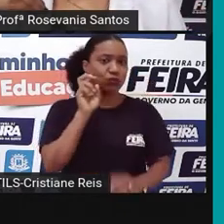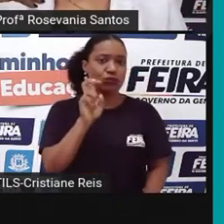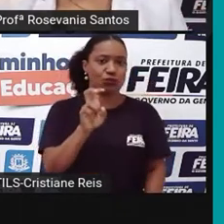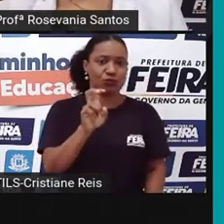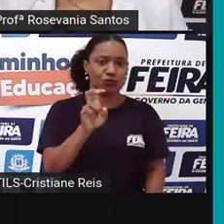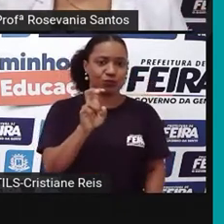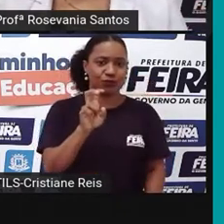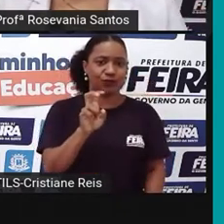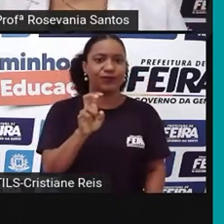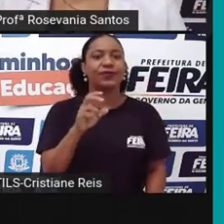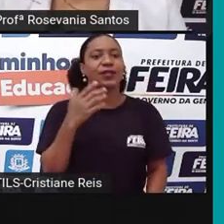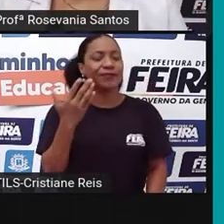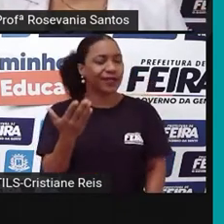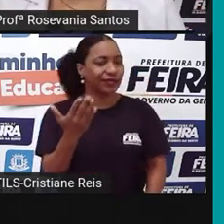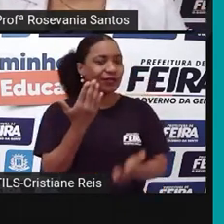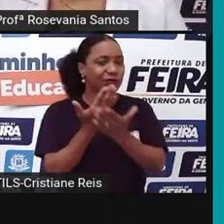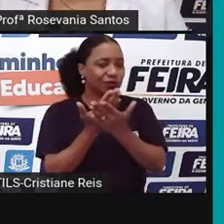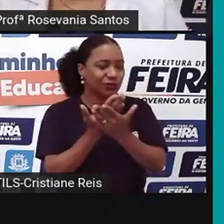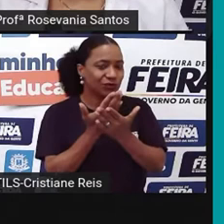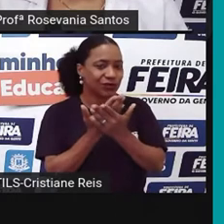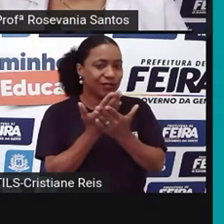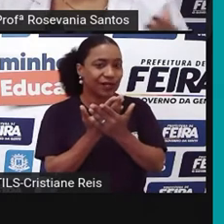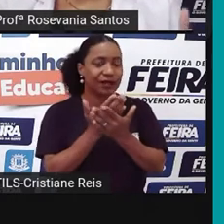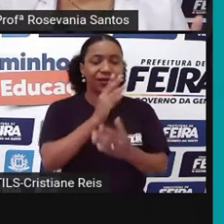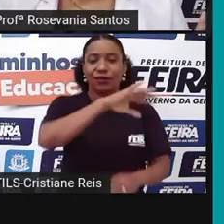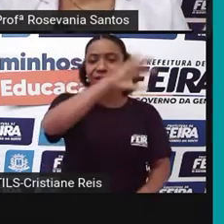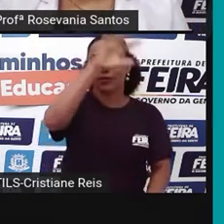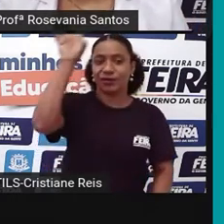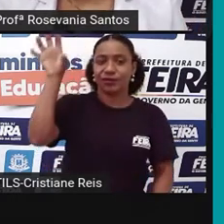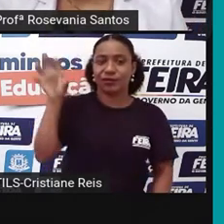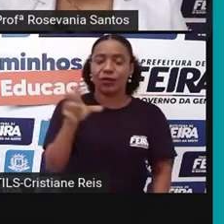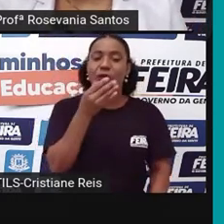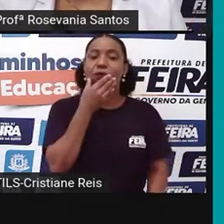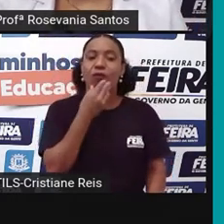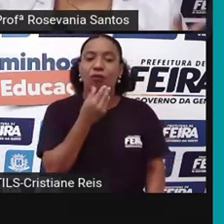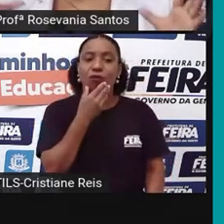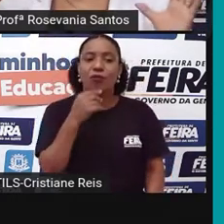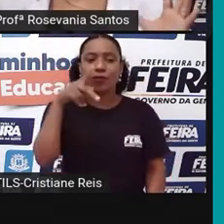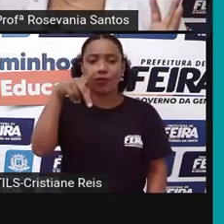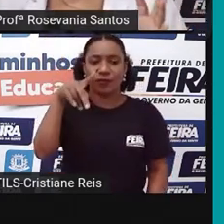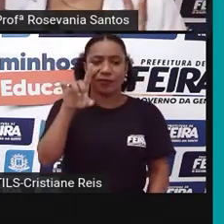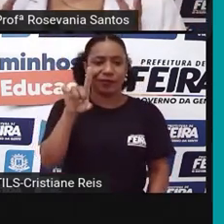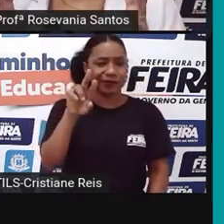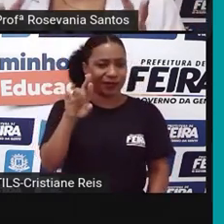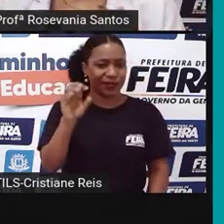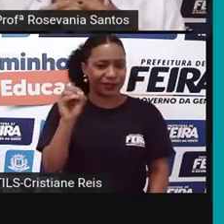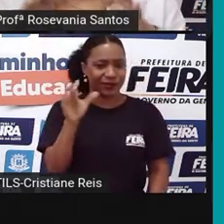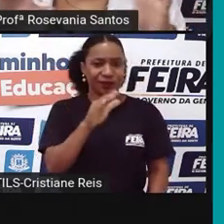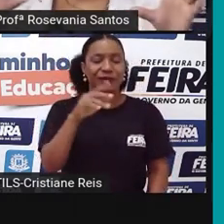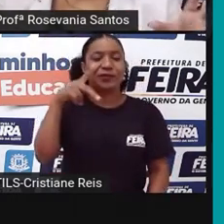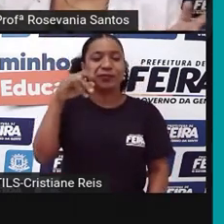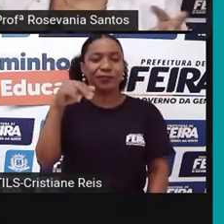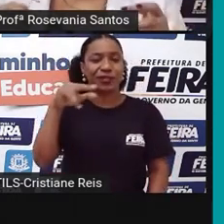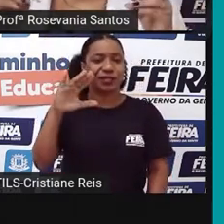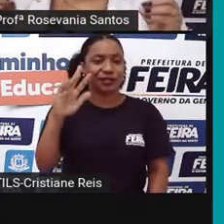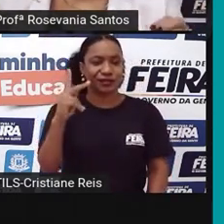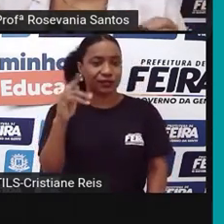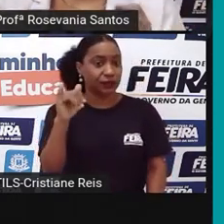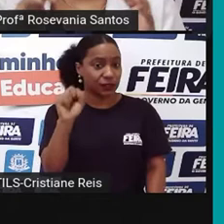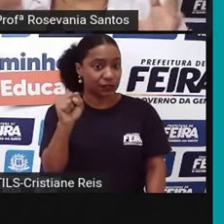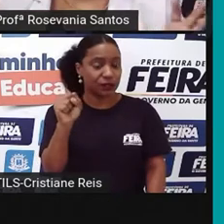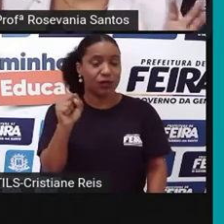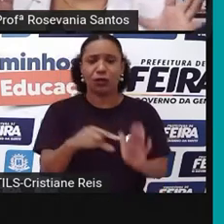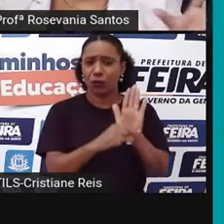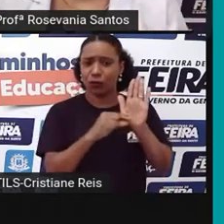nós vamos estudar essa divisão regional de Pedro Pinchas Geiger, que ele chama a atenção desses